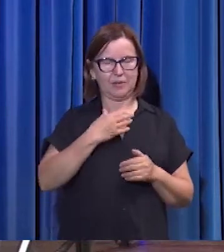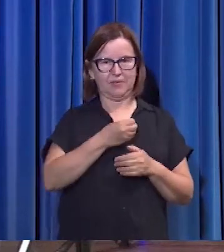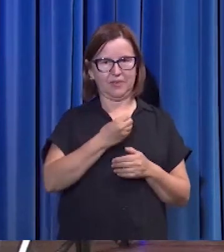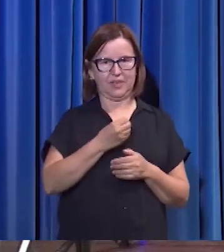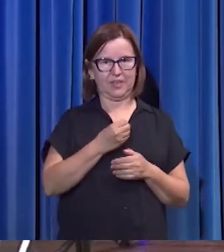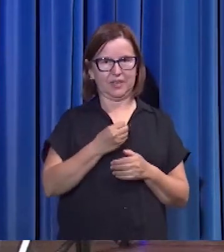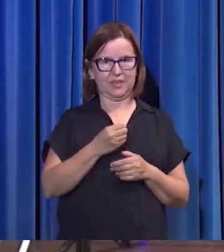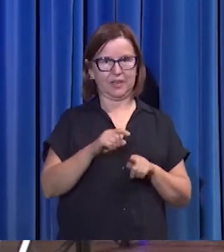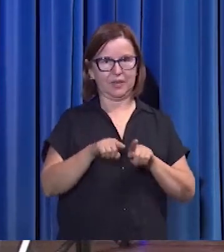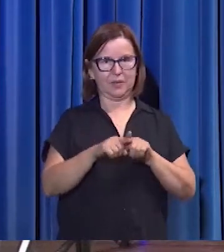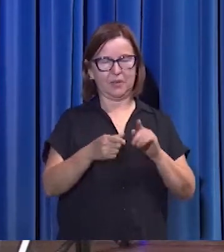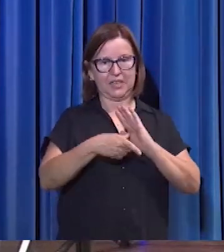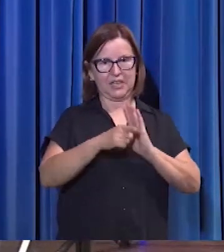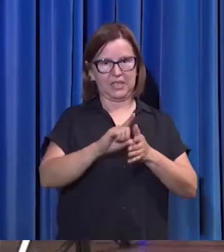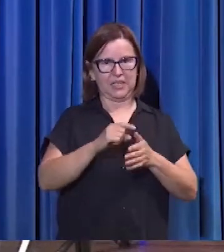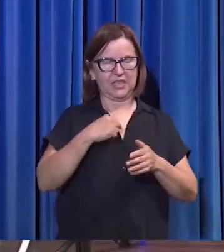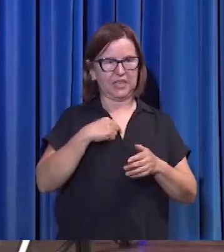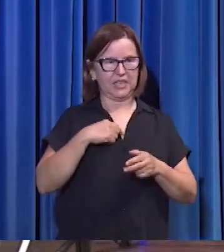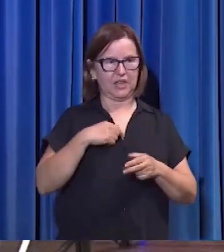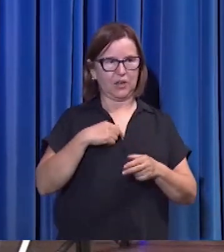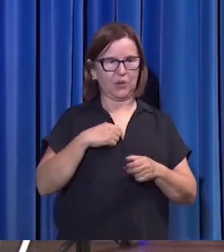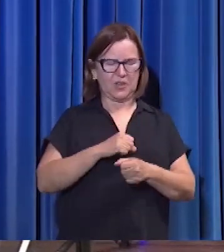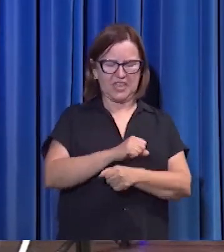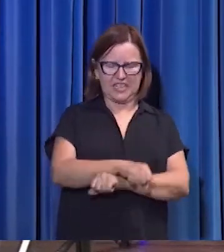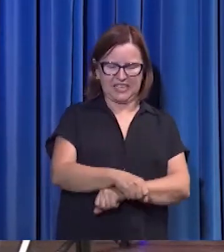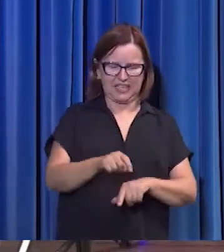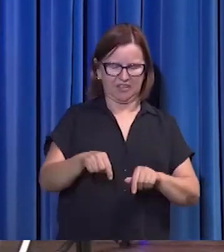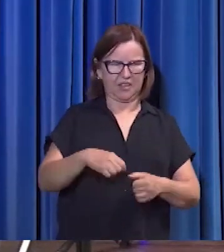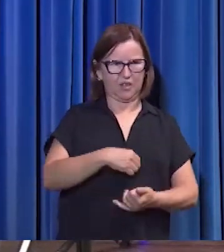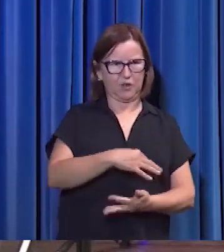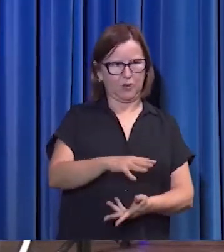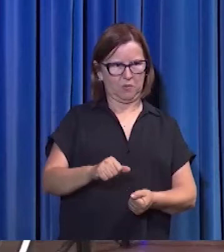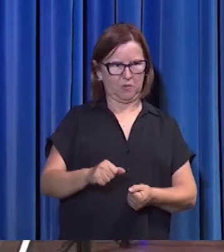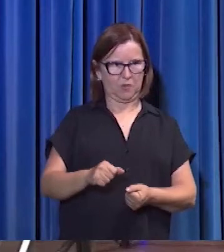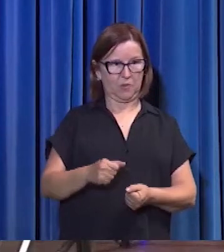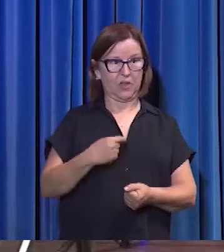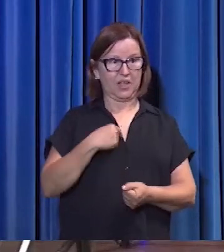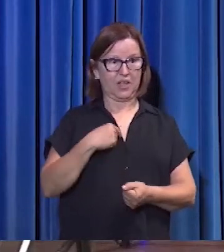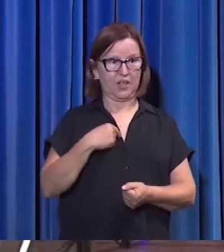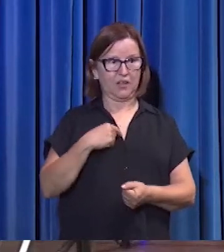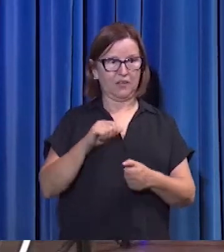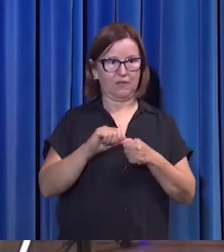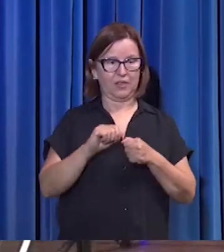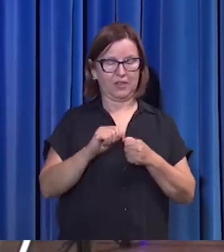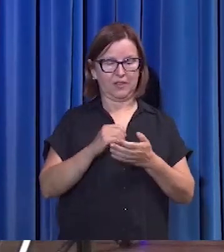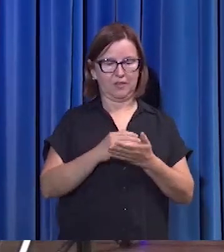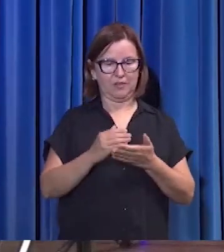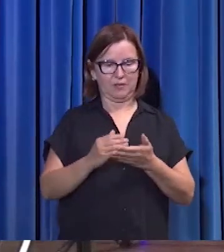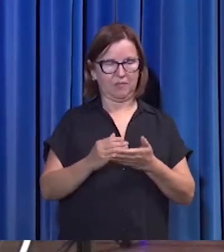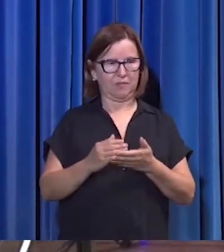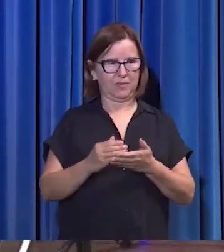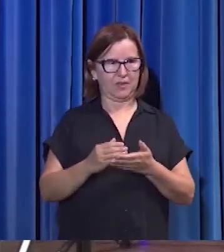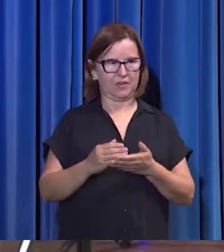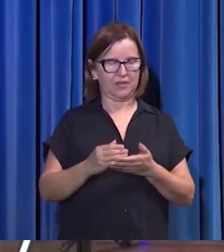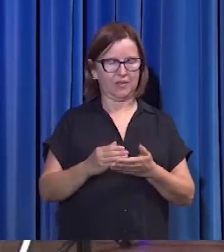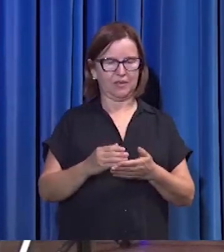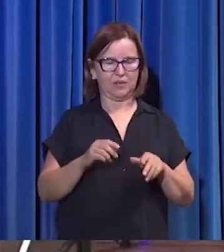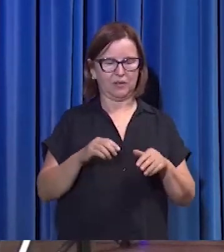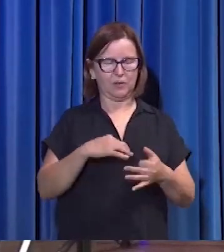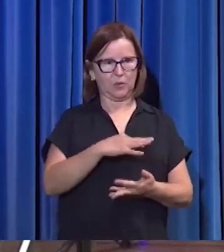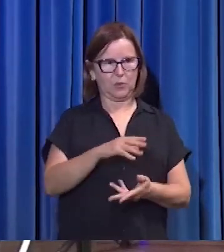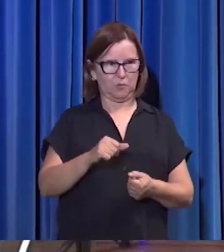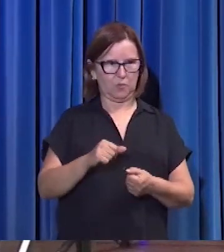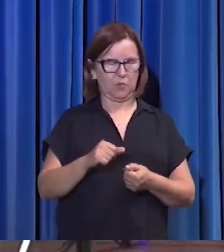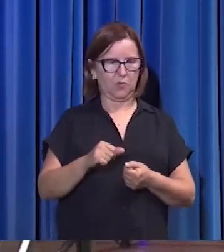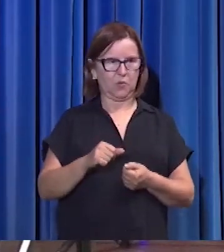era escravo deste mundo. Eu pertencia ao príncipe deste mundo. Eu era filho